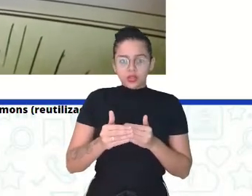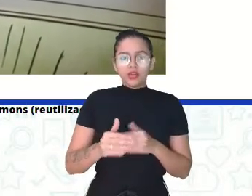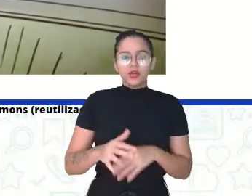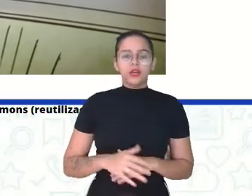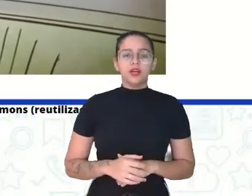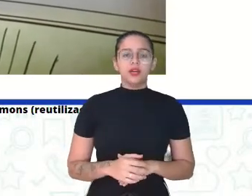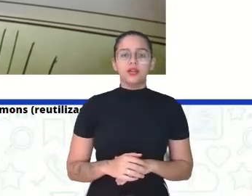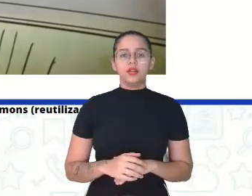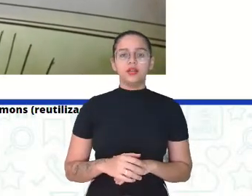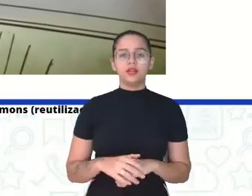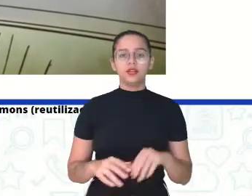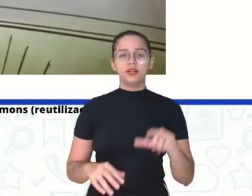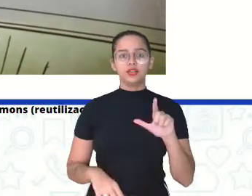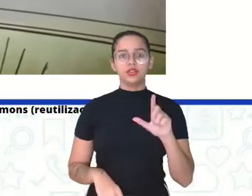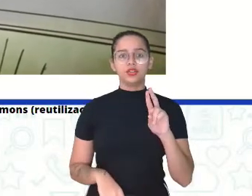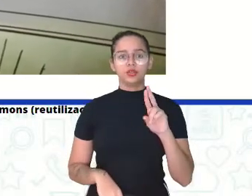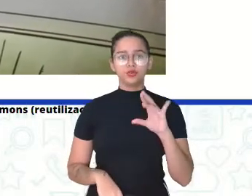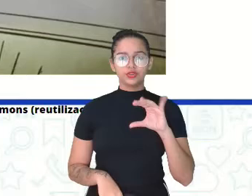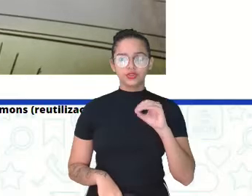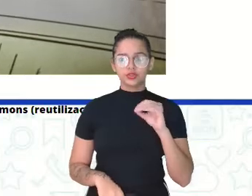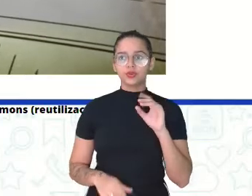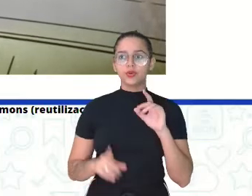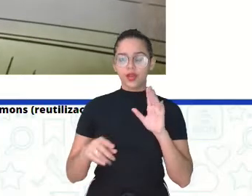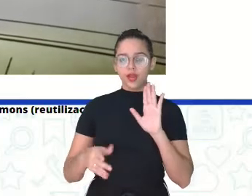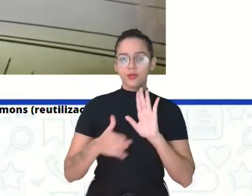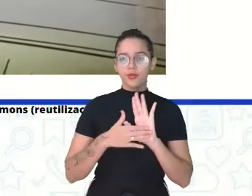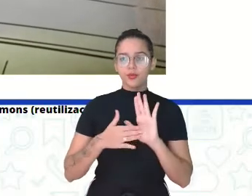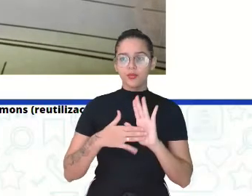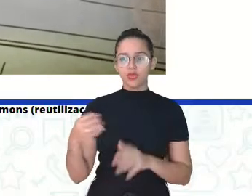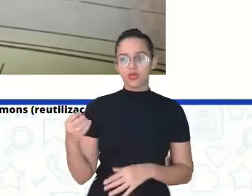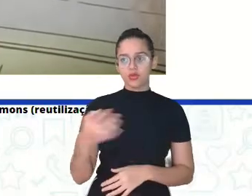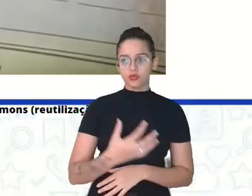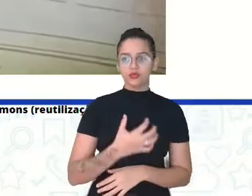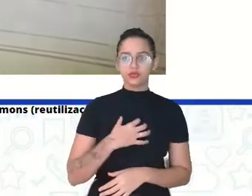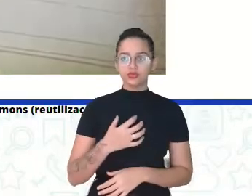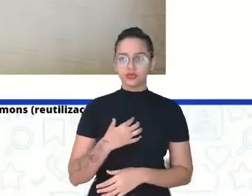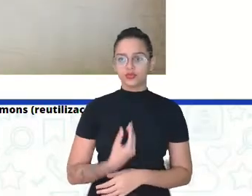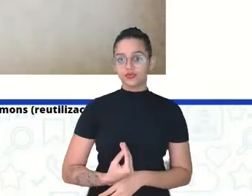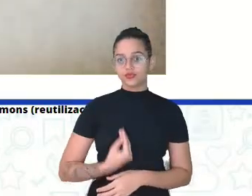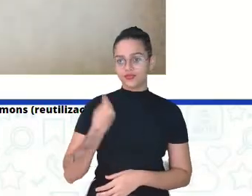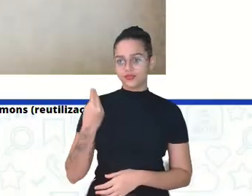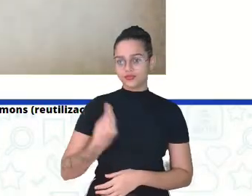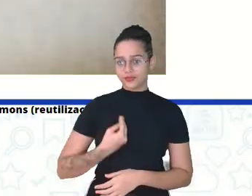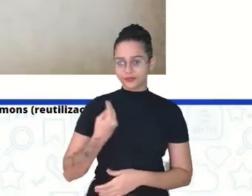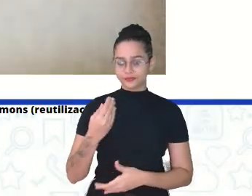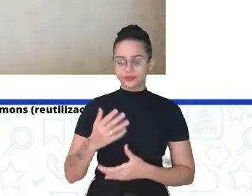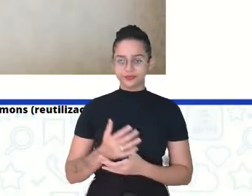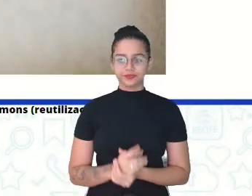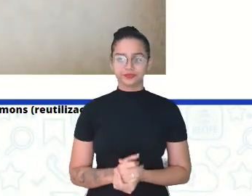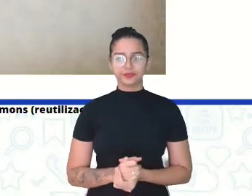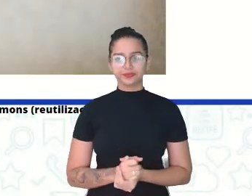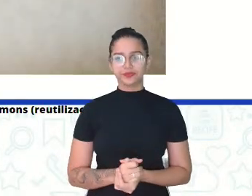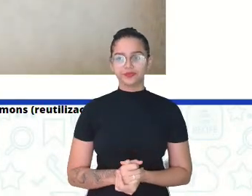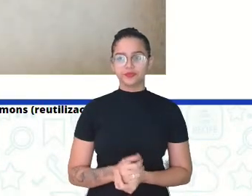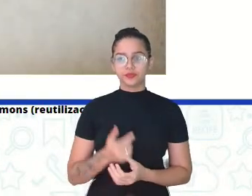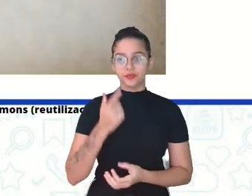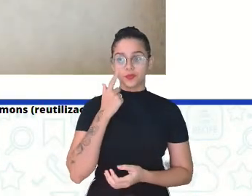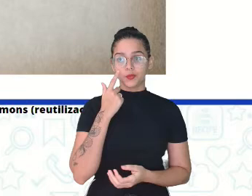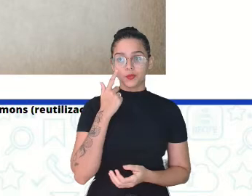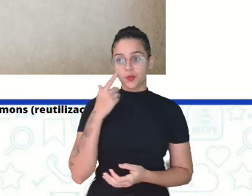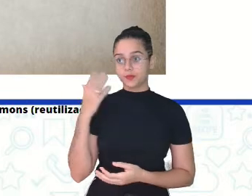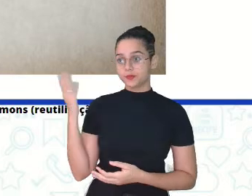Costa, a superquadra é a proposta de uma nova maneira de viver. O cruzamento dos eixos